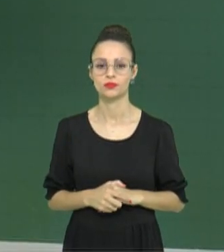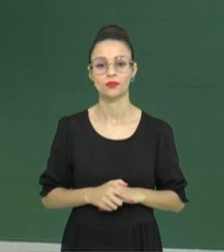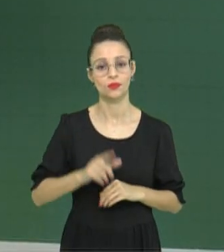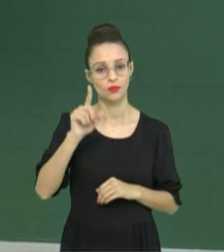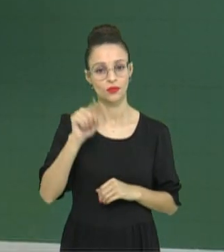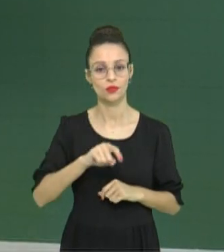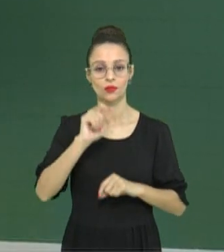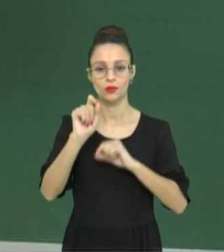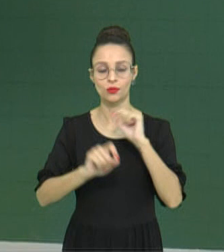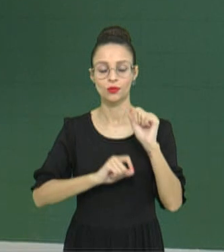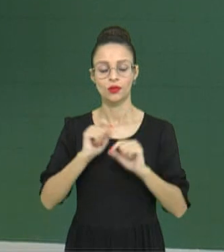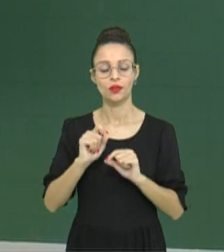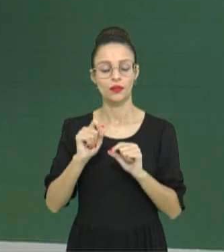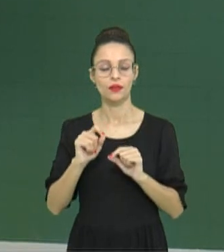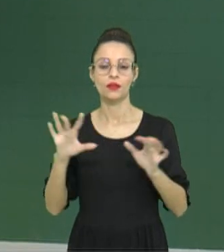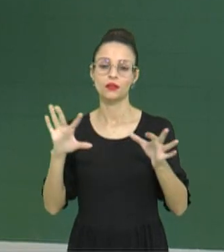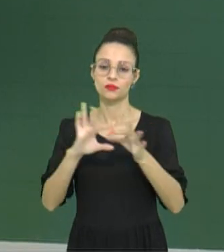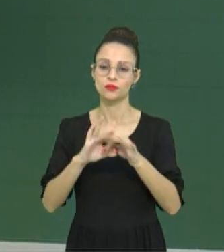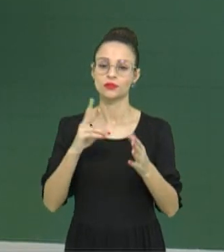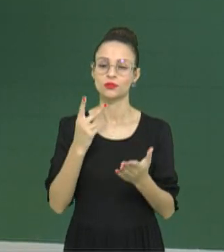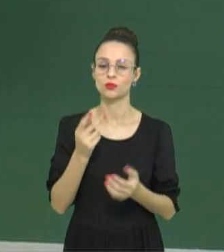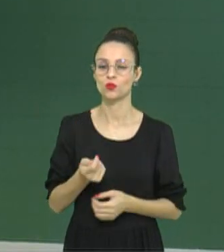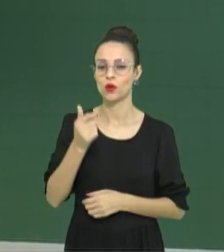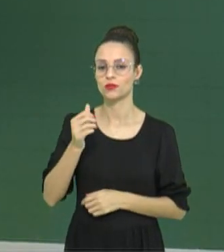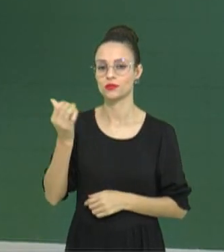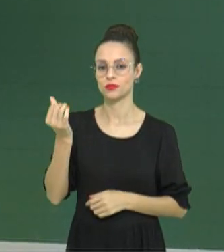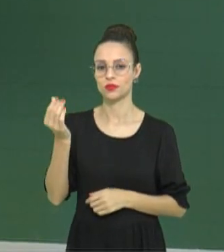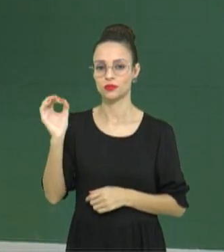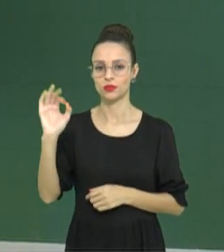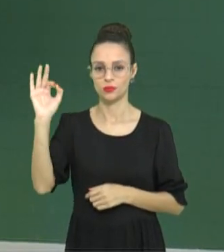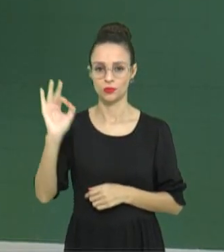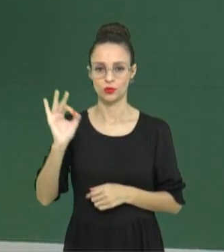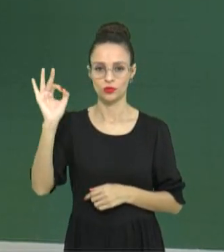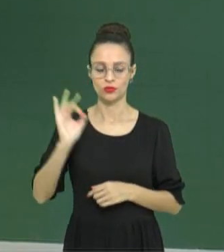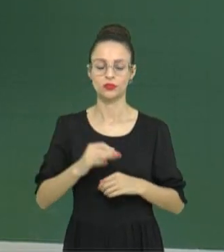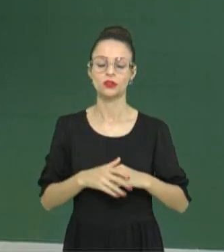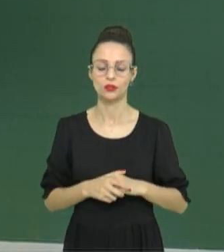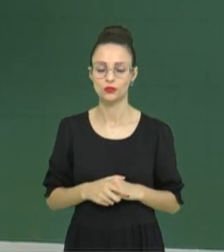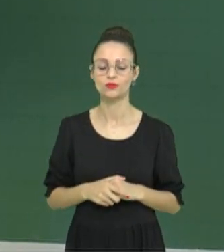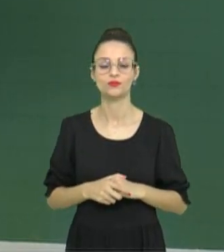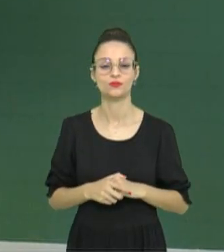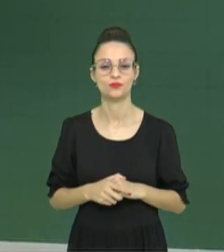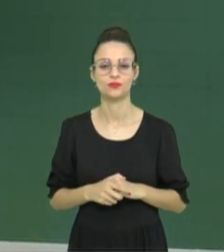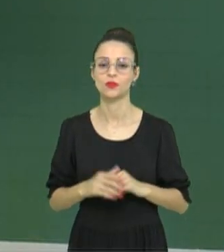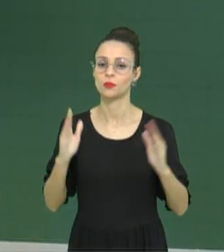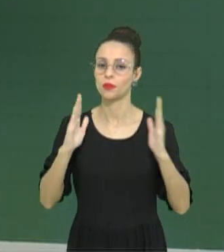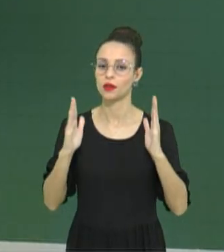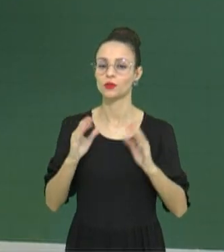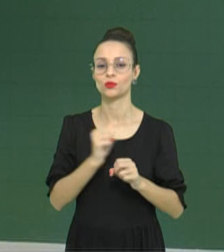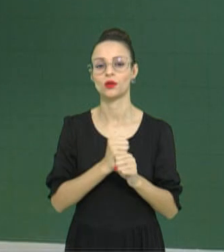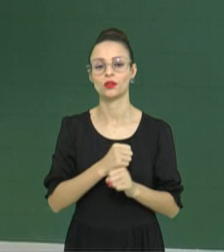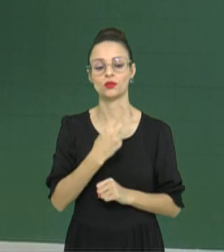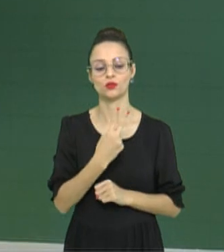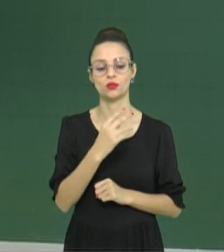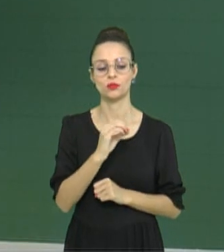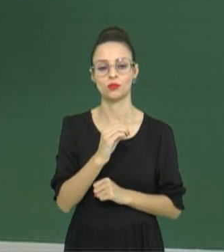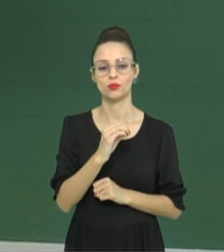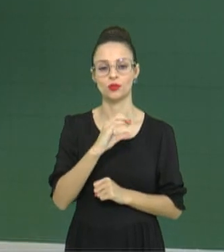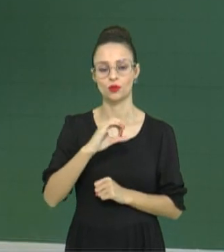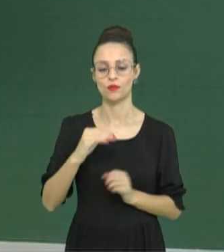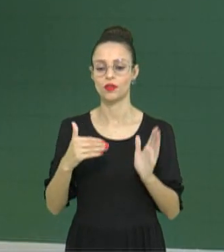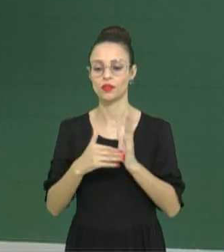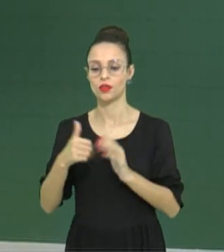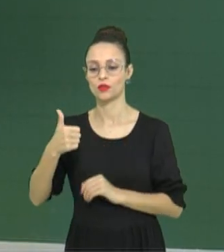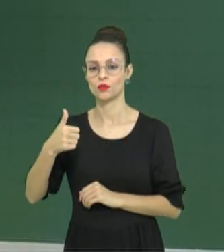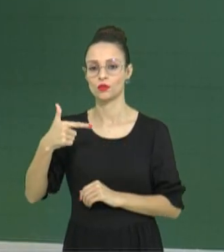que aí quase 60%, né, dessa amostra pesquisada aí no período de 2019 a 2014.